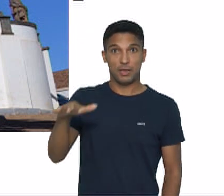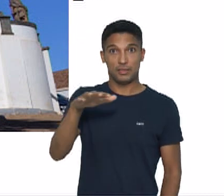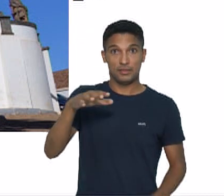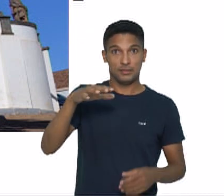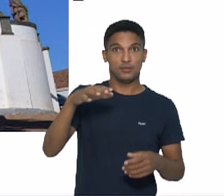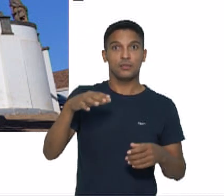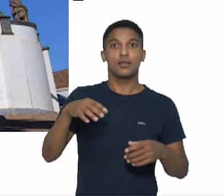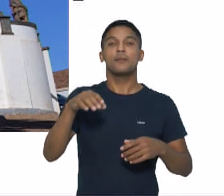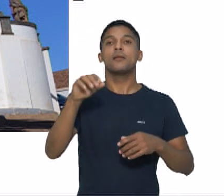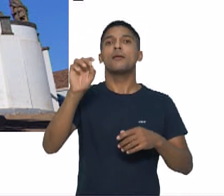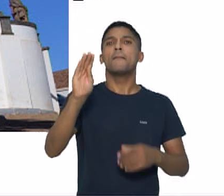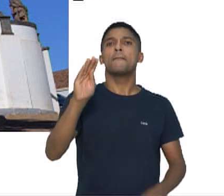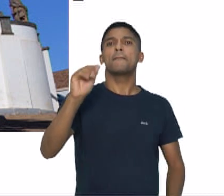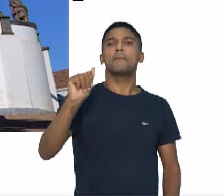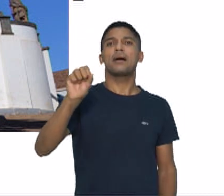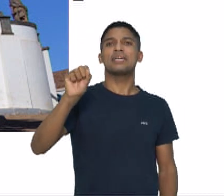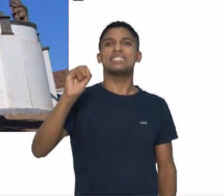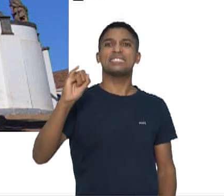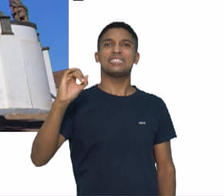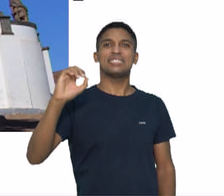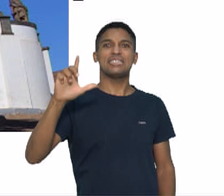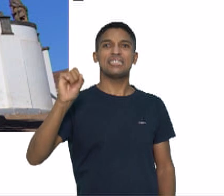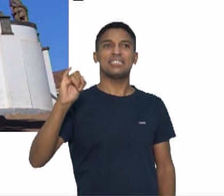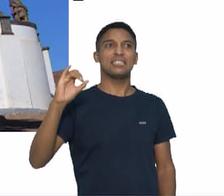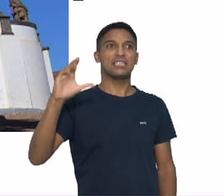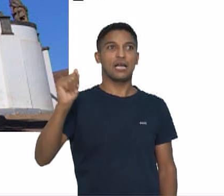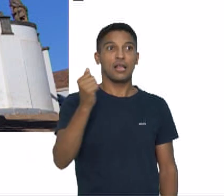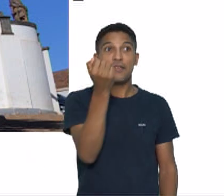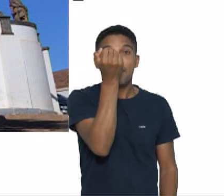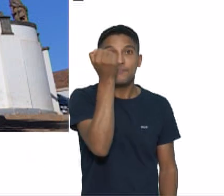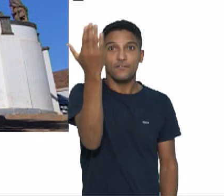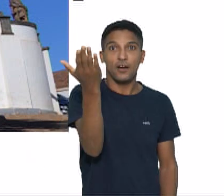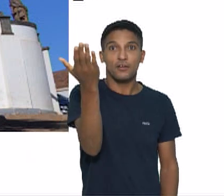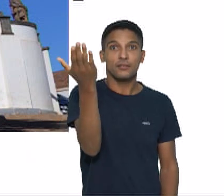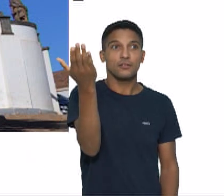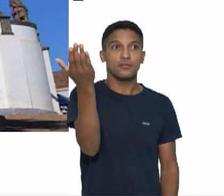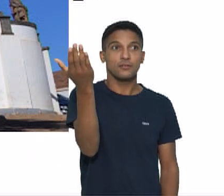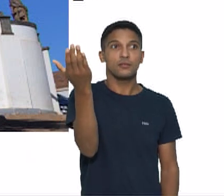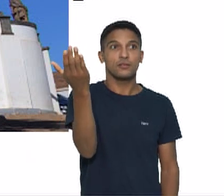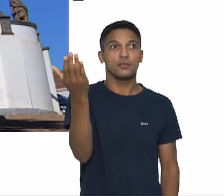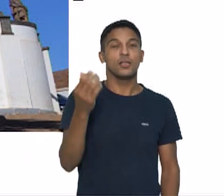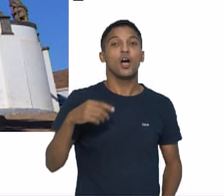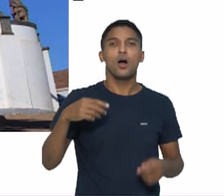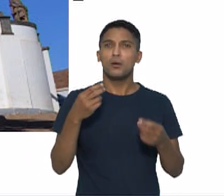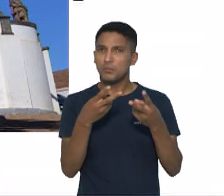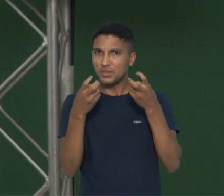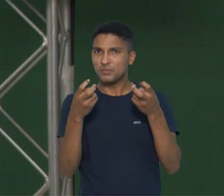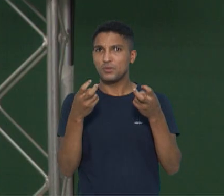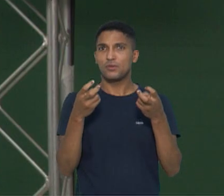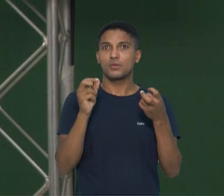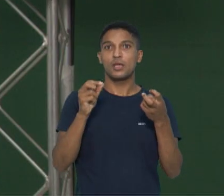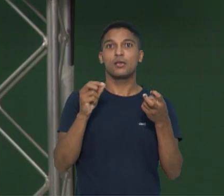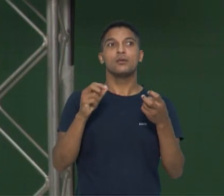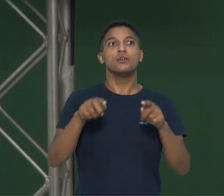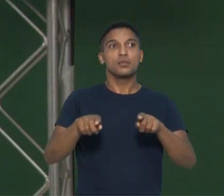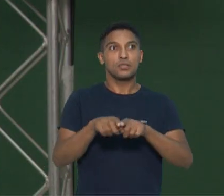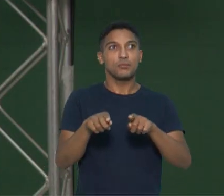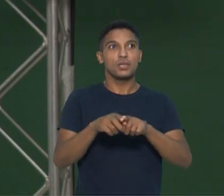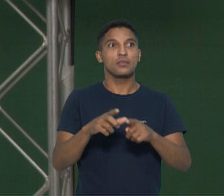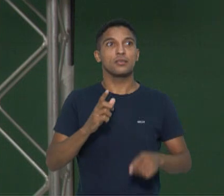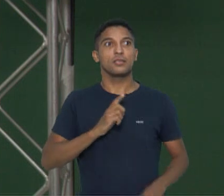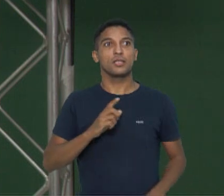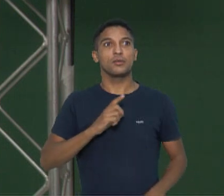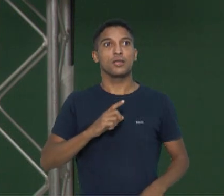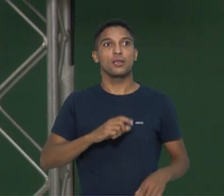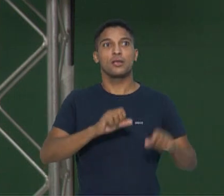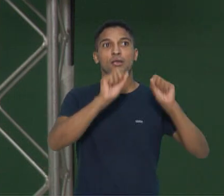a Basílica. Tá? Então, a Basílica aqui vista do lado de fora, né? Nós também vemos aqui representações figurativas, só que aqui